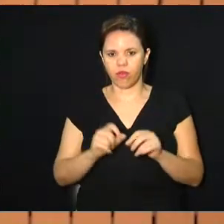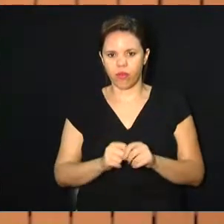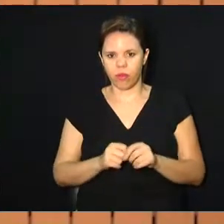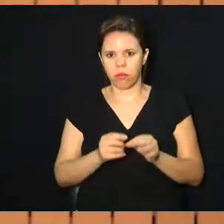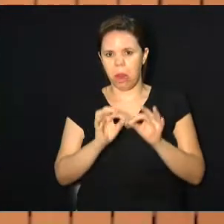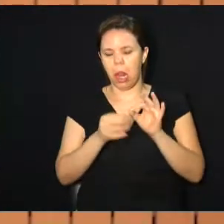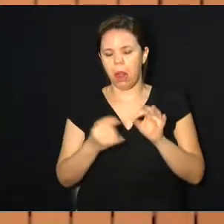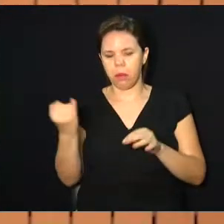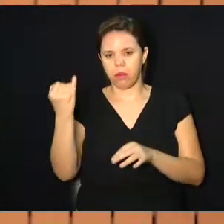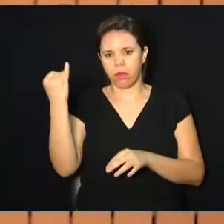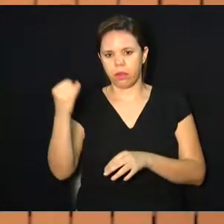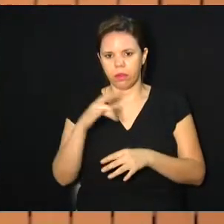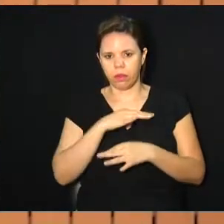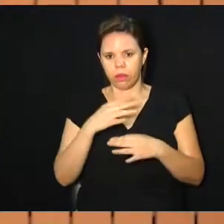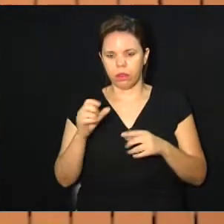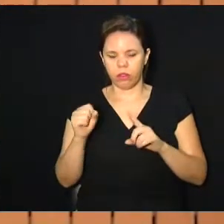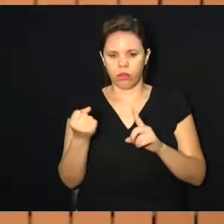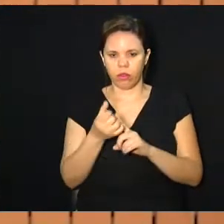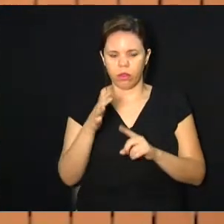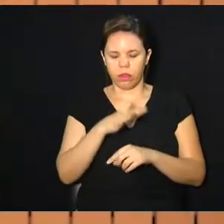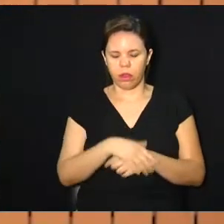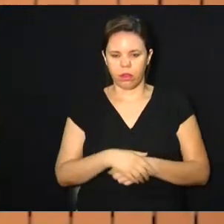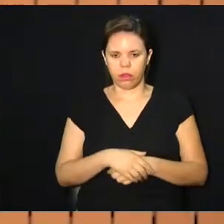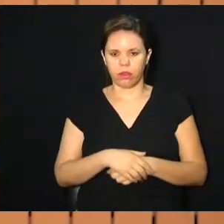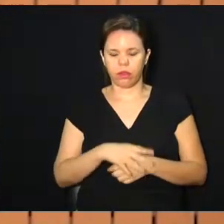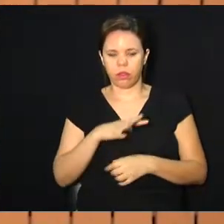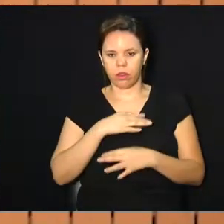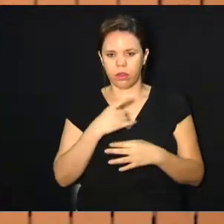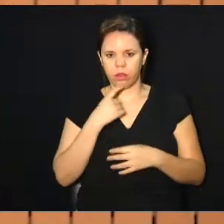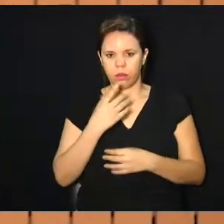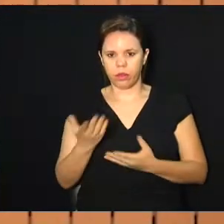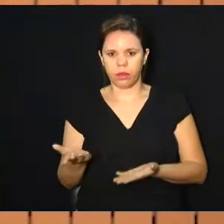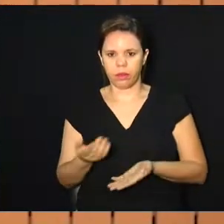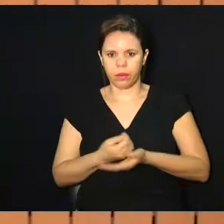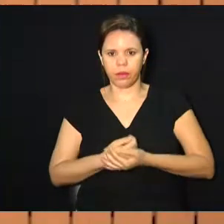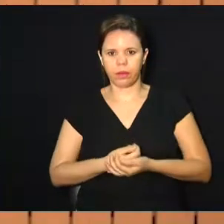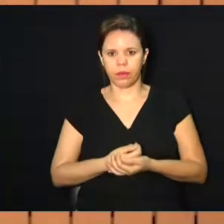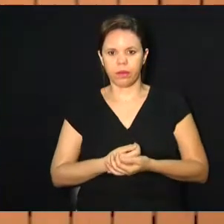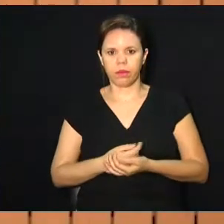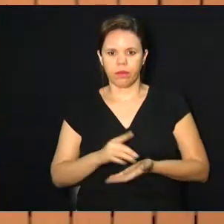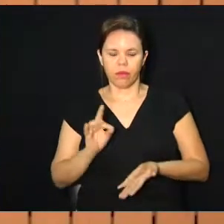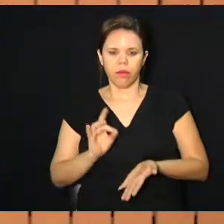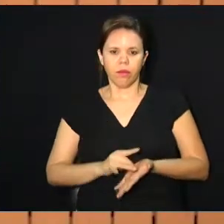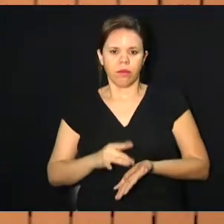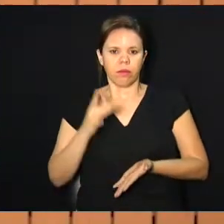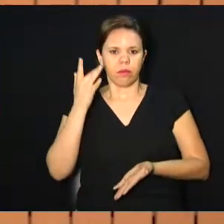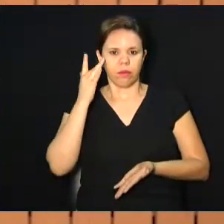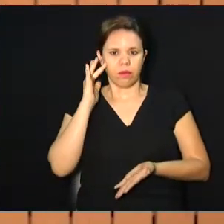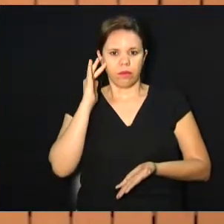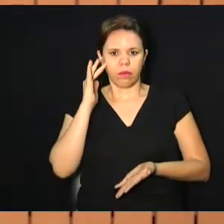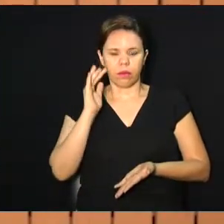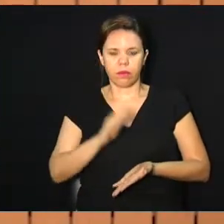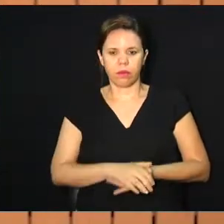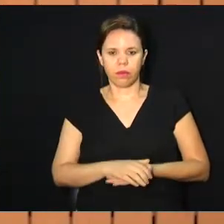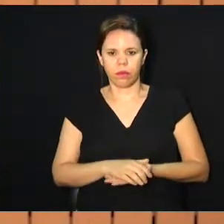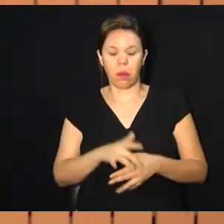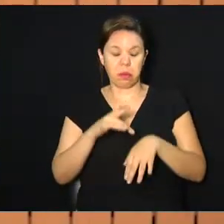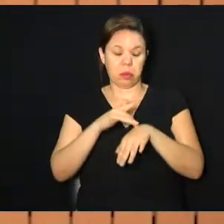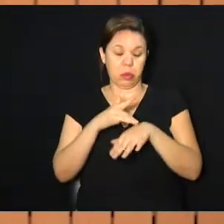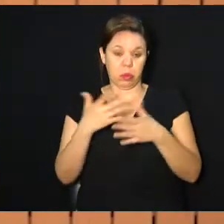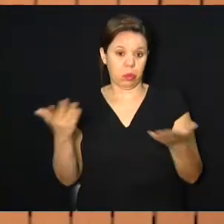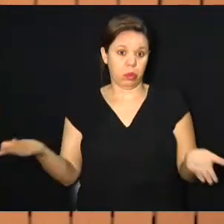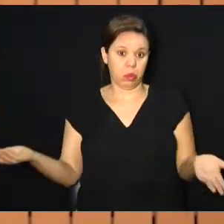tamanha importância para a sociedade, para a cidade de Campinas. Realmente achei bizarro essa